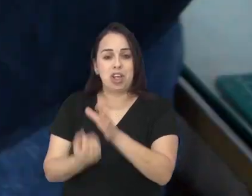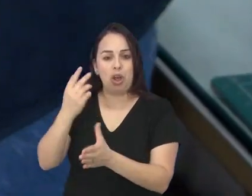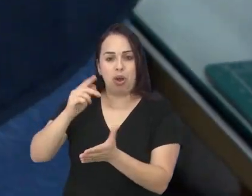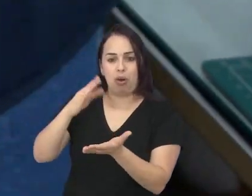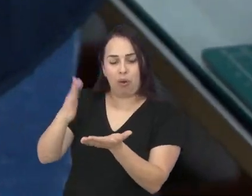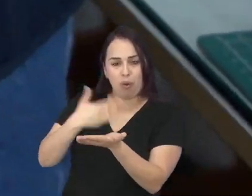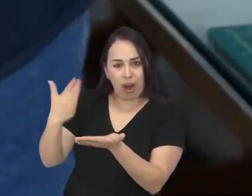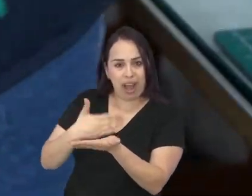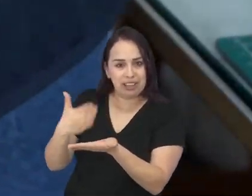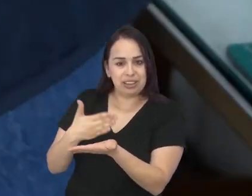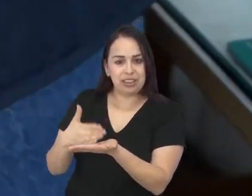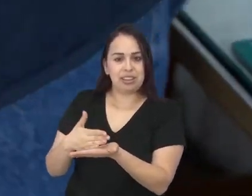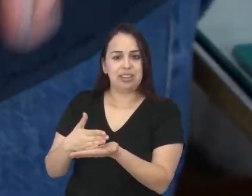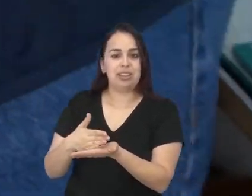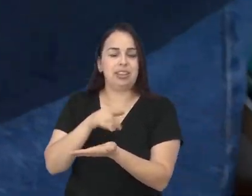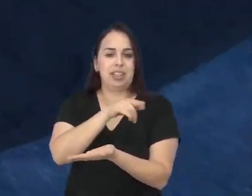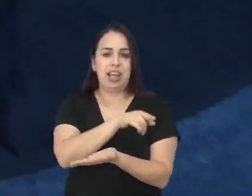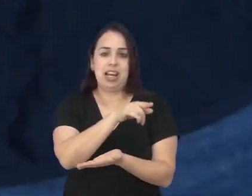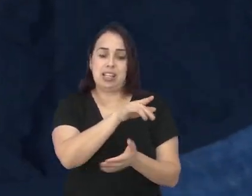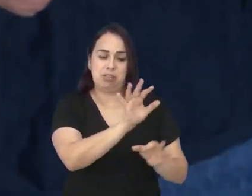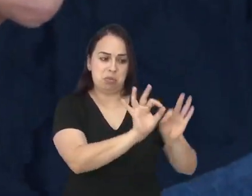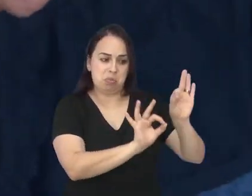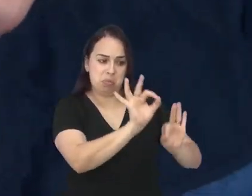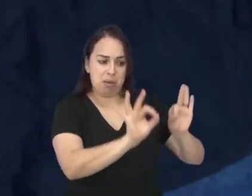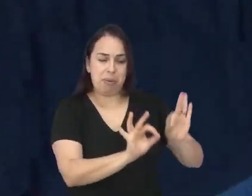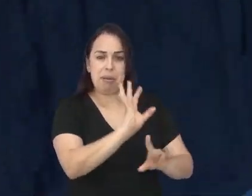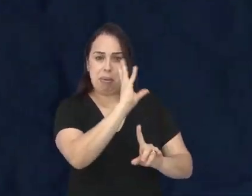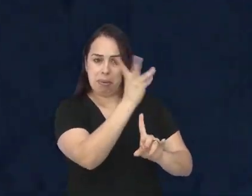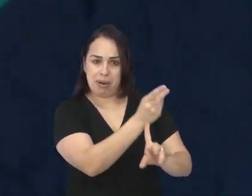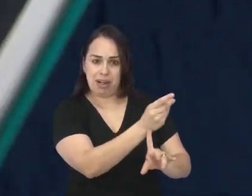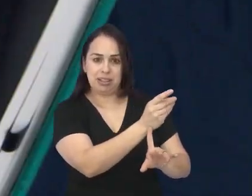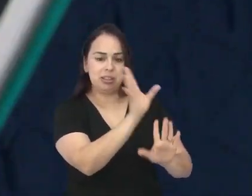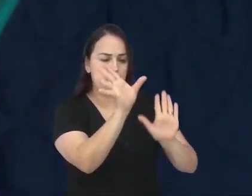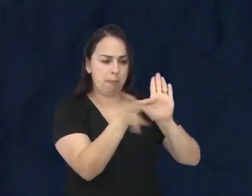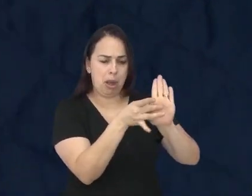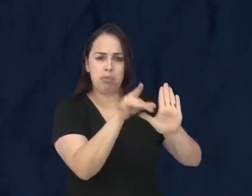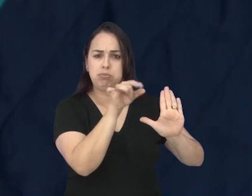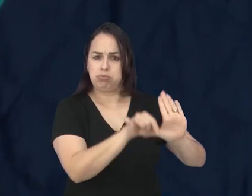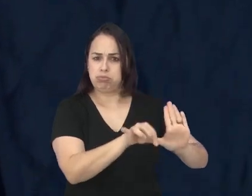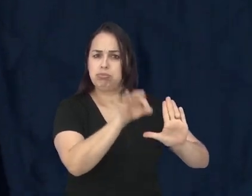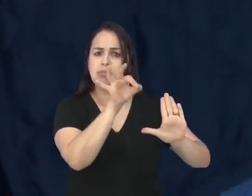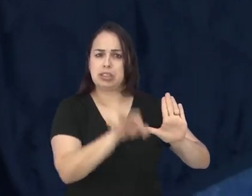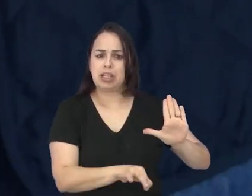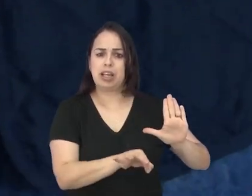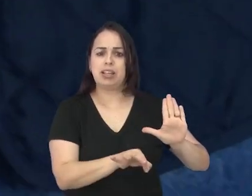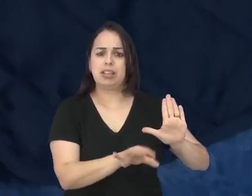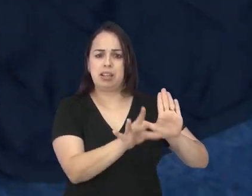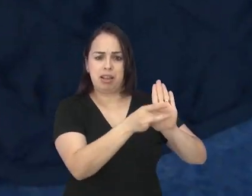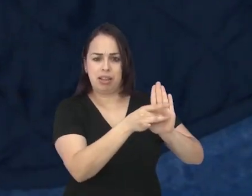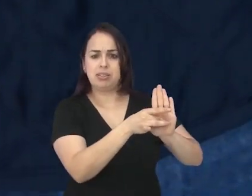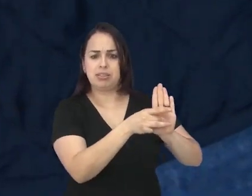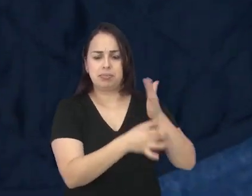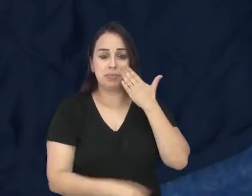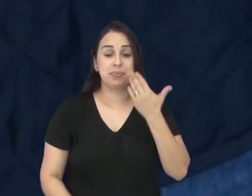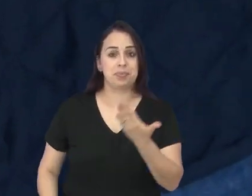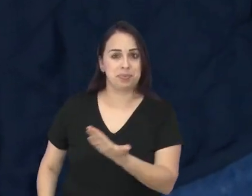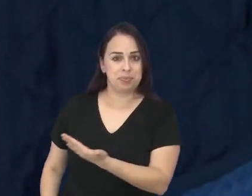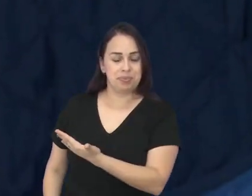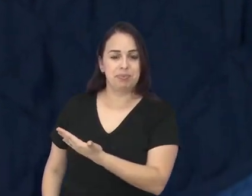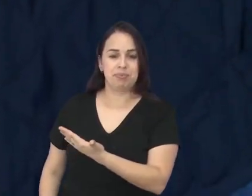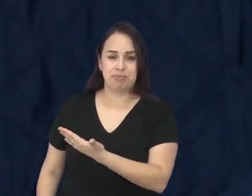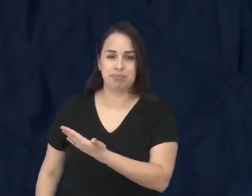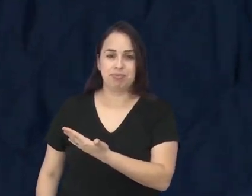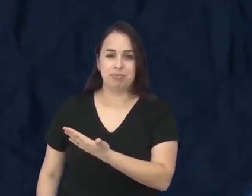tem uma tiragem, os artistas fizeram autenticidade, tem o título de autenticidade no